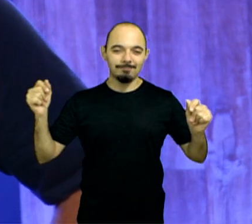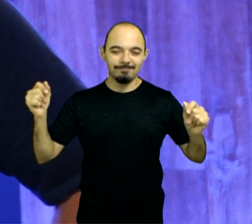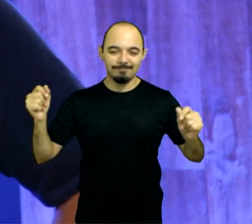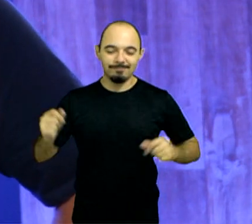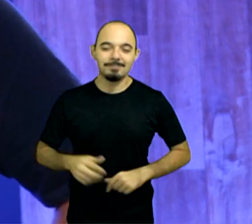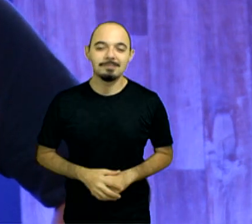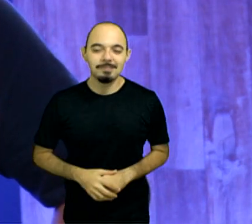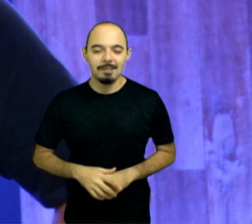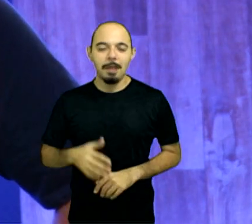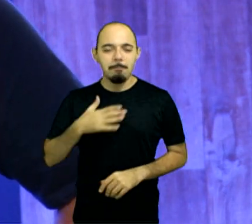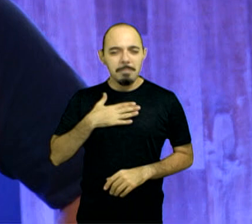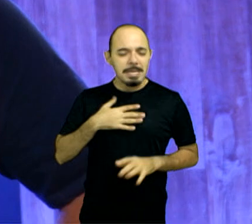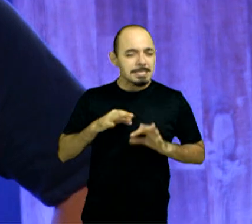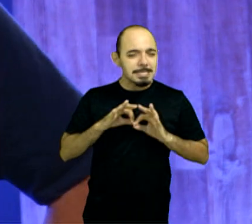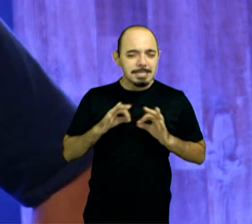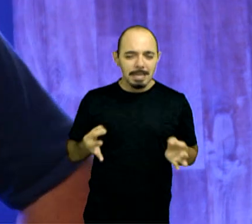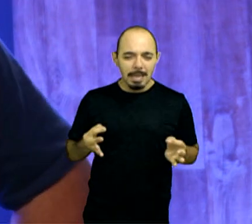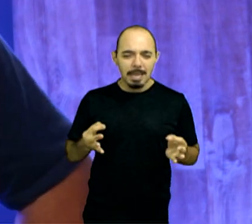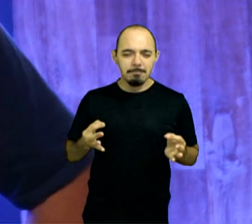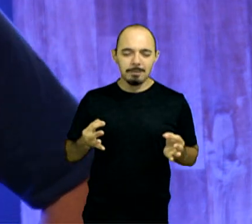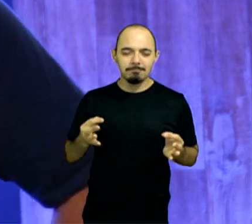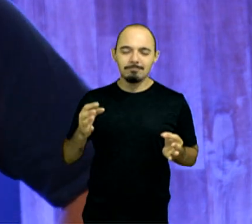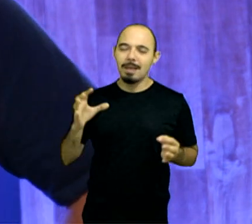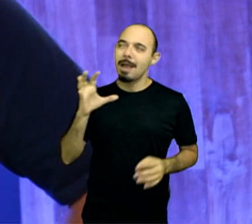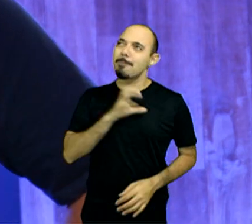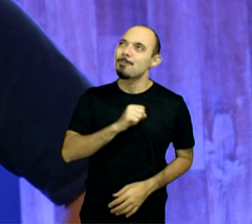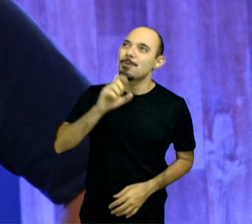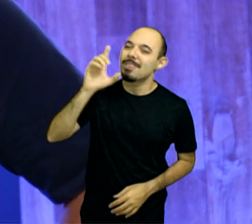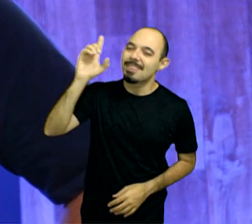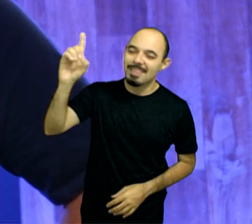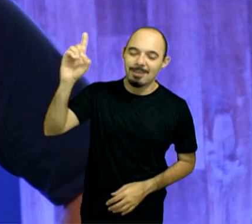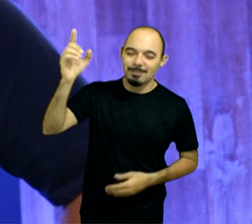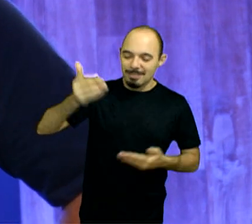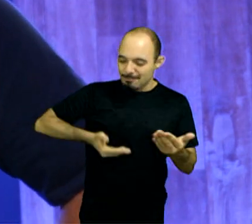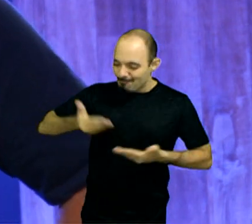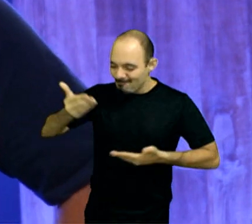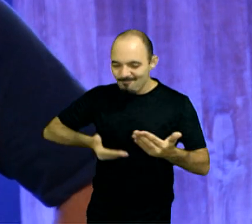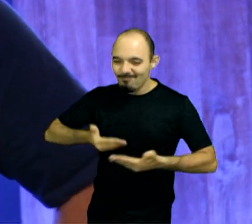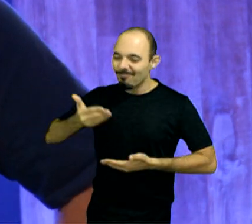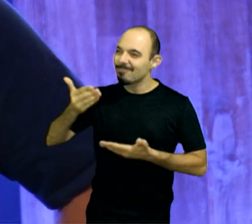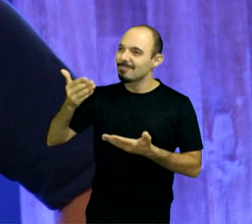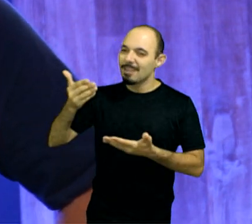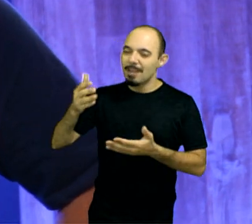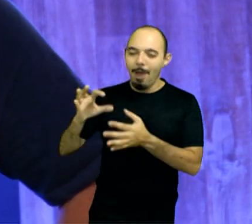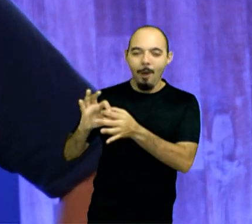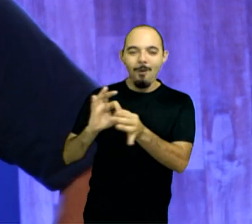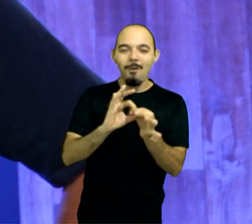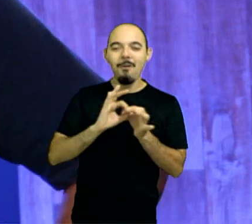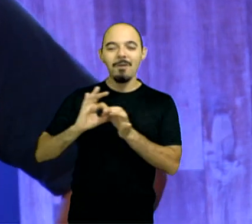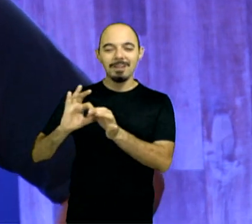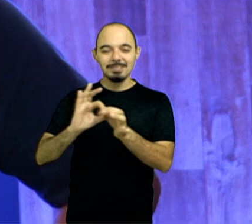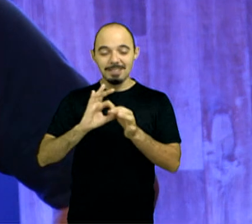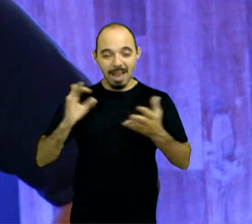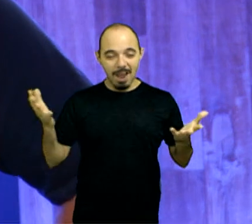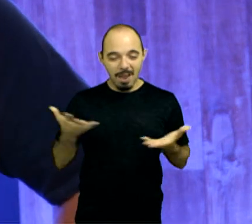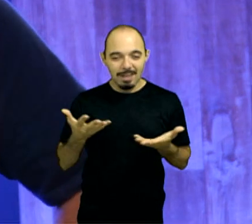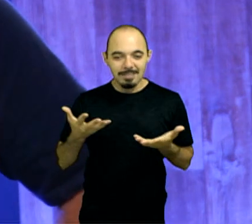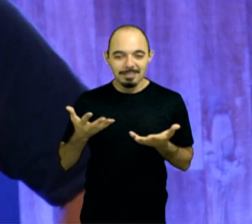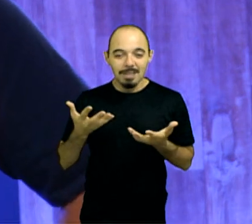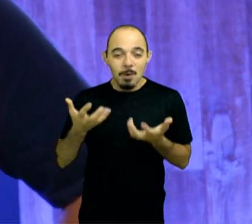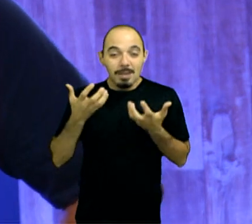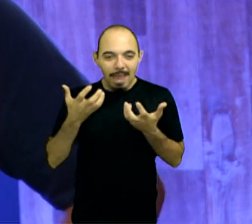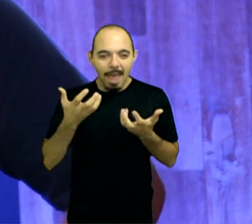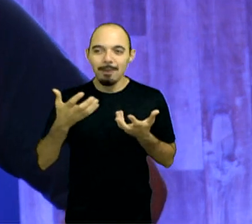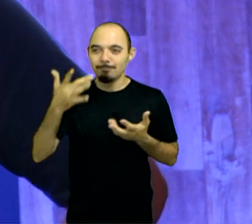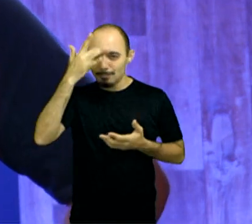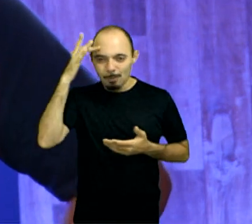irmãos, amando, servindo ao Senhor aqui na igreja, né? Está mais presente, né? Ele já tinha, mas eu, mais